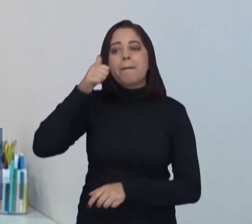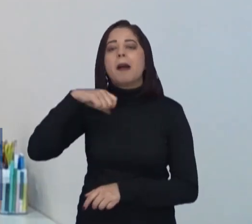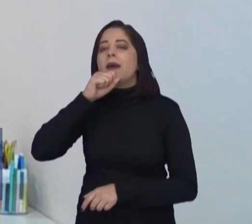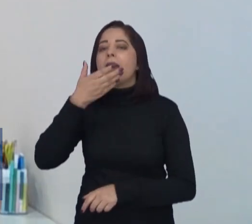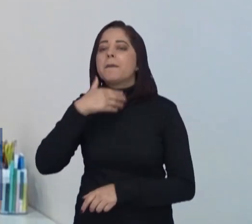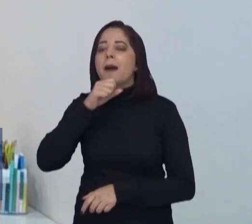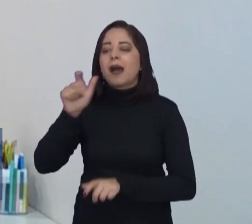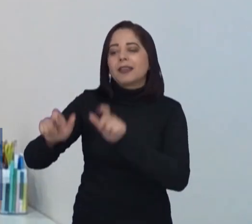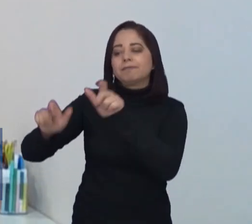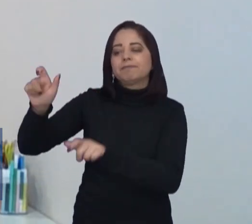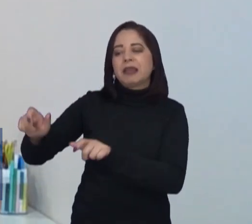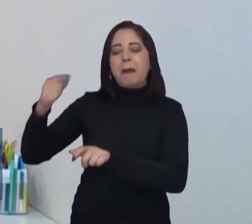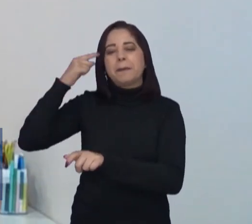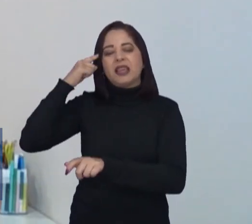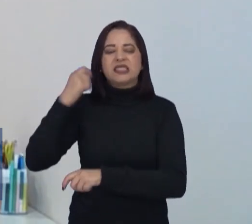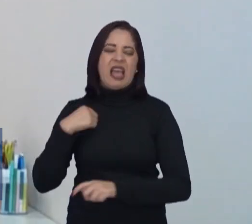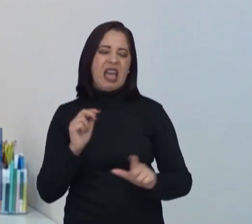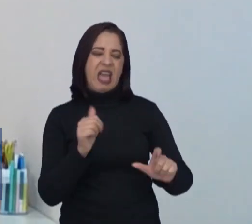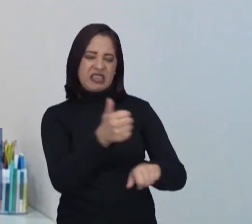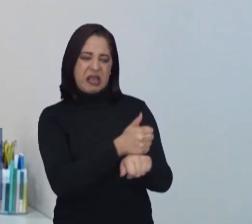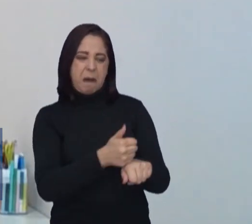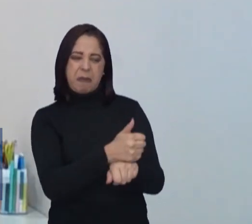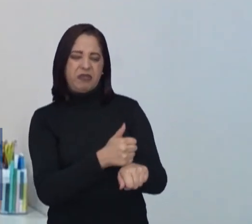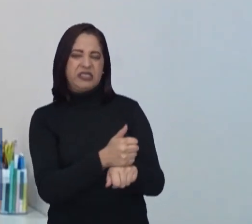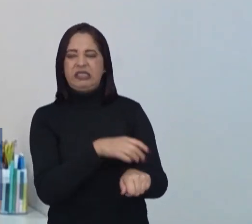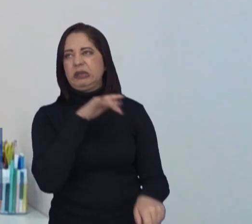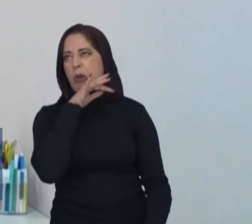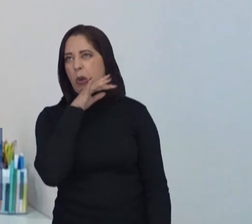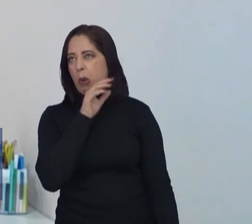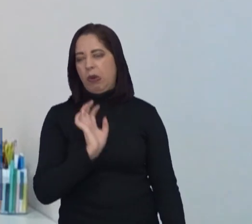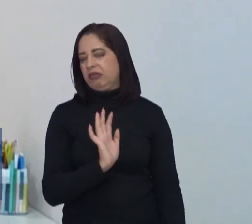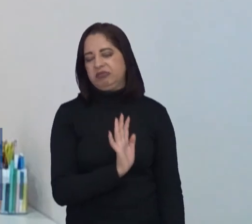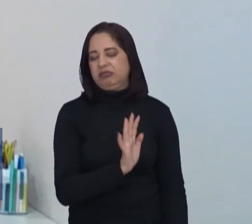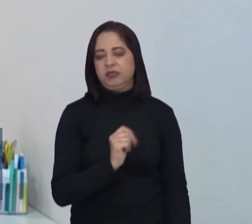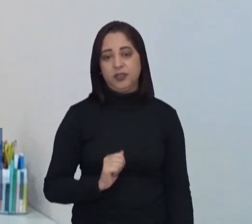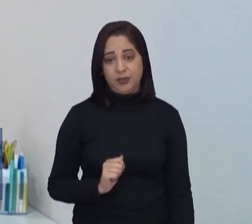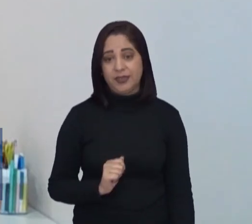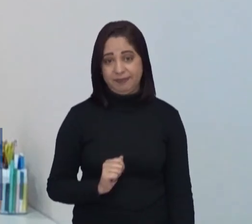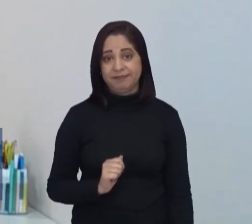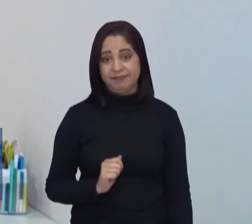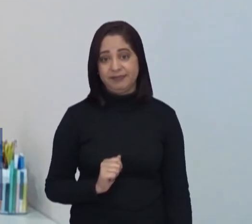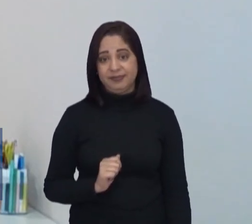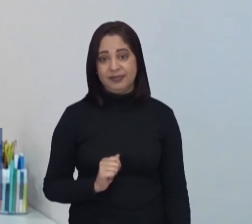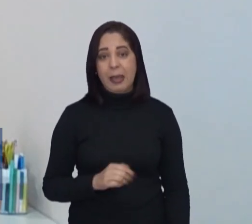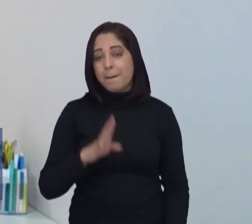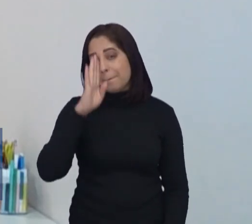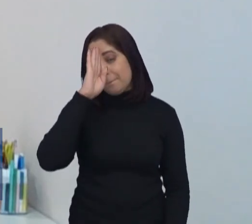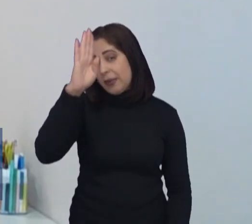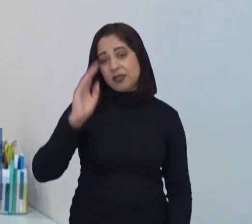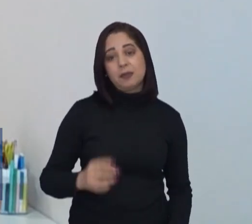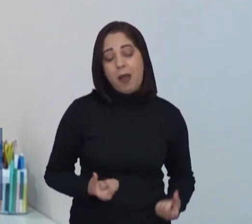sendo vistas como profissões que não vão dar ou trazer sucesso, principalmente no